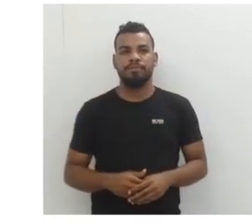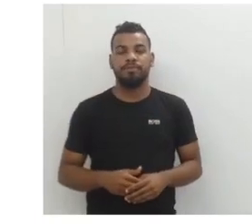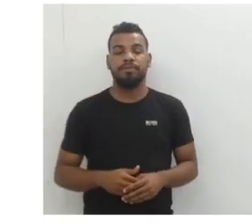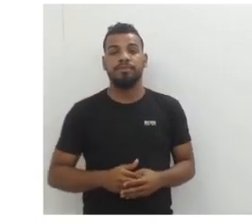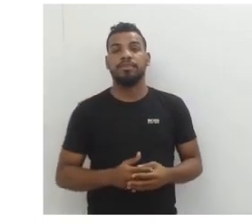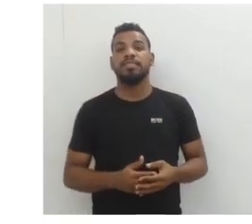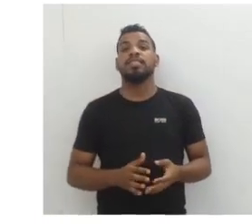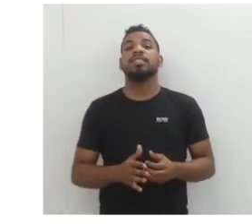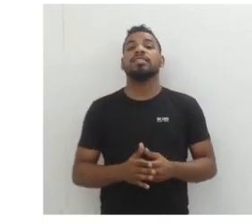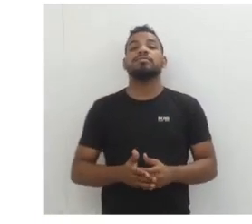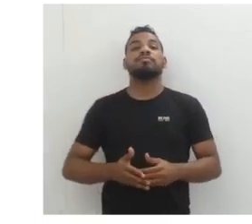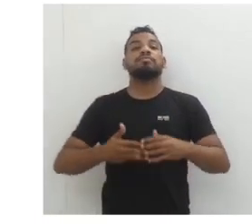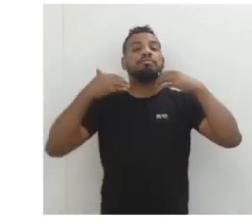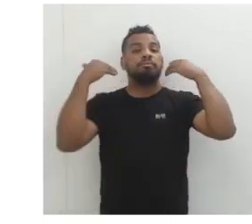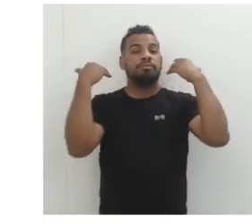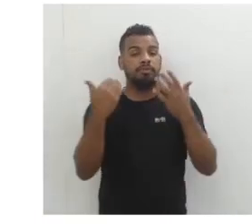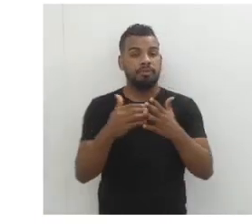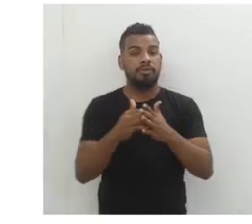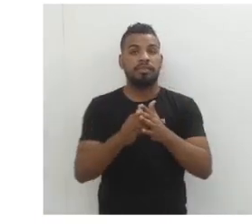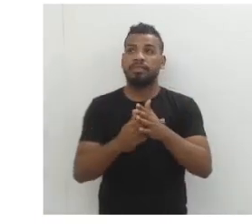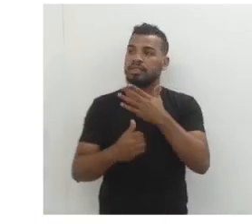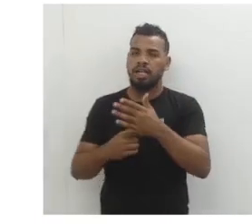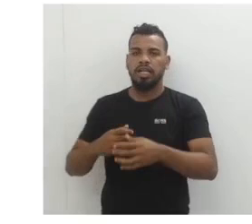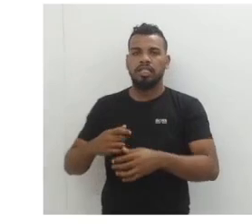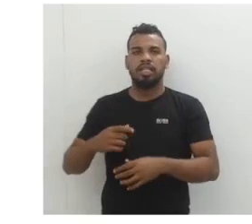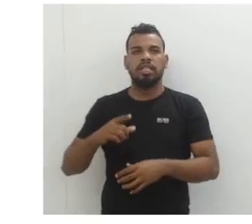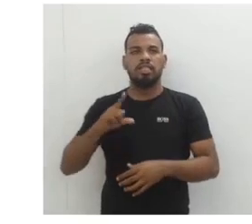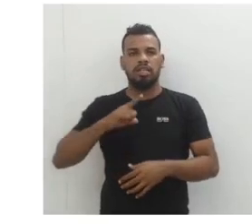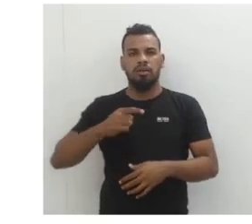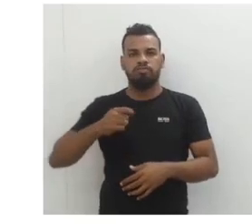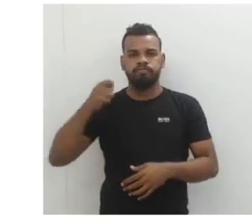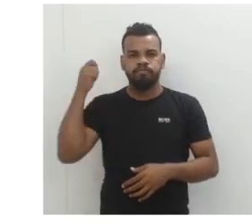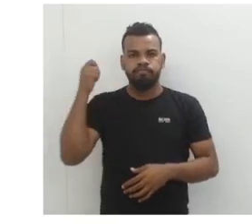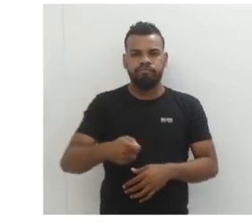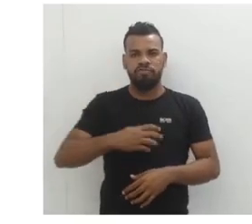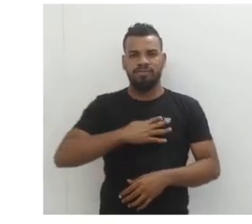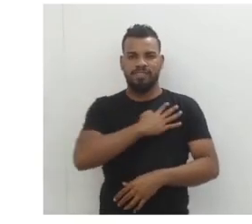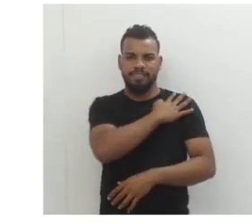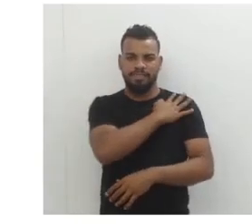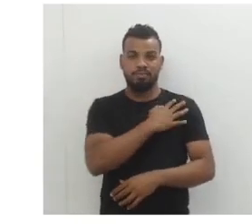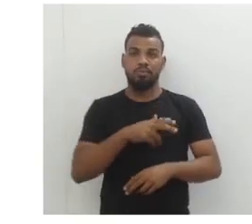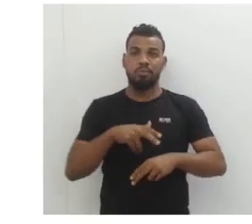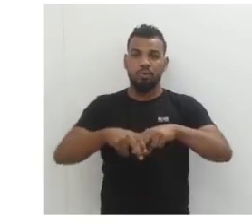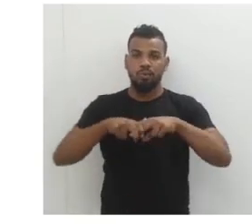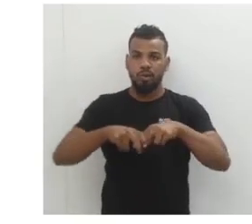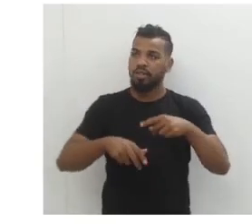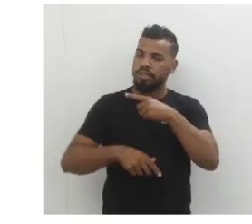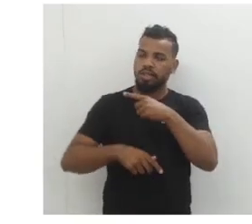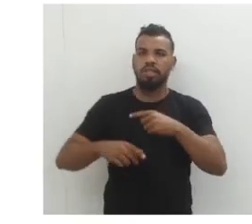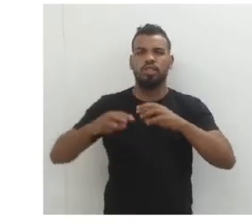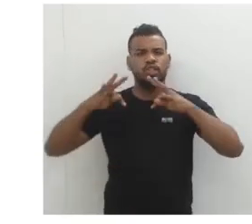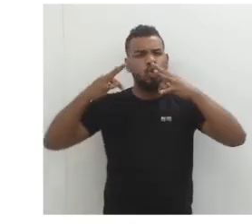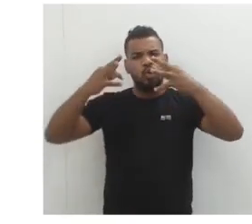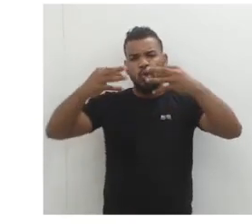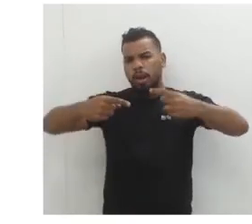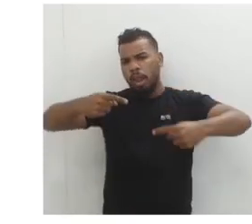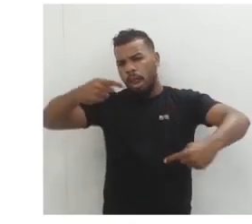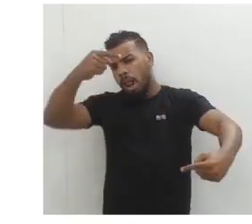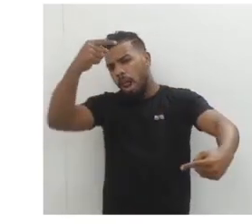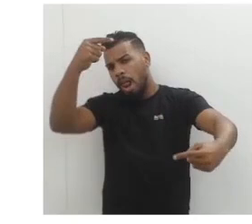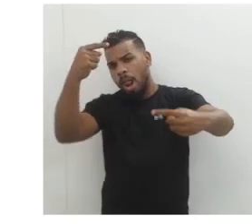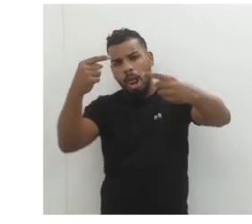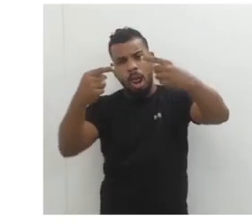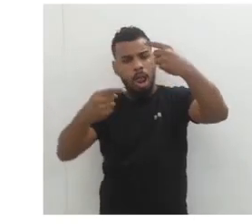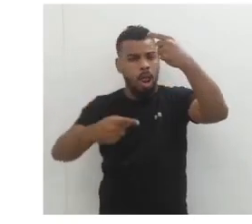É instaurado a ditadura militar. por conta de todas essas turbulências, por conta